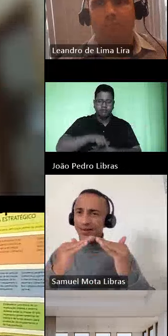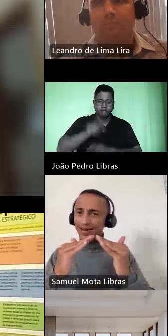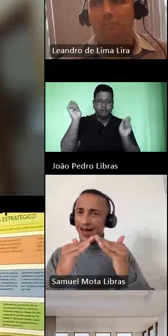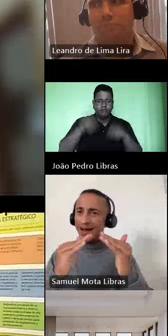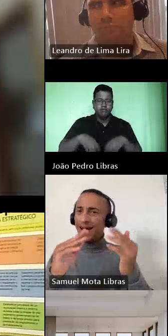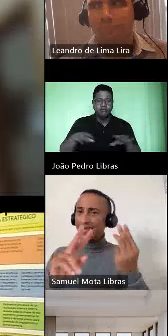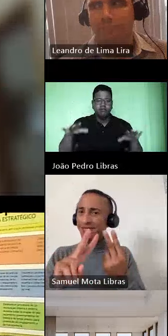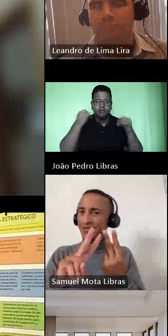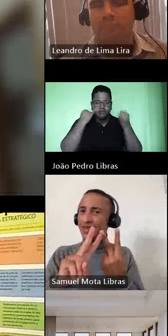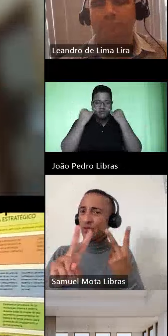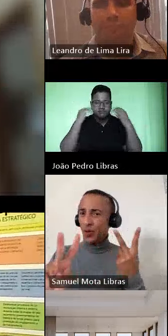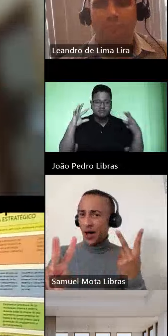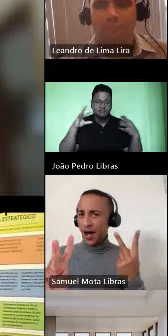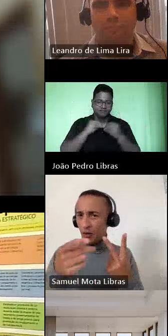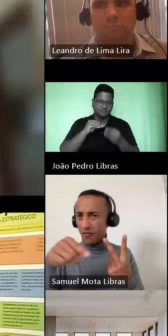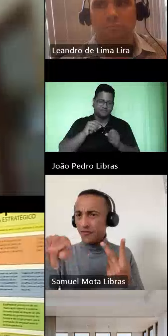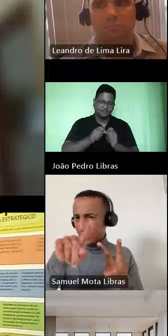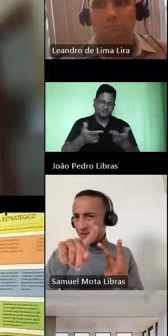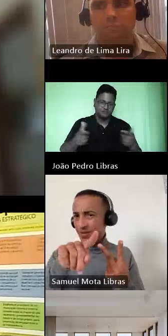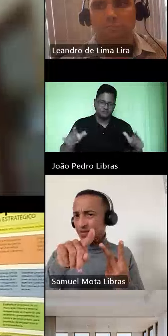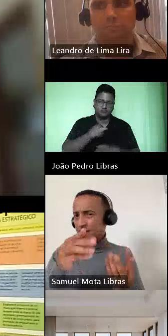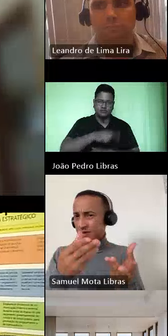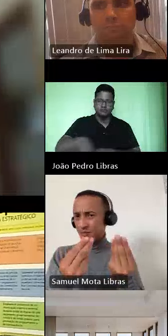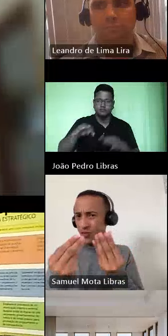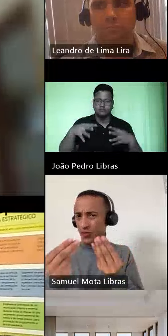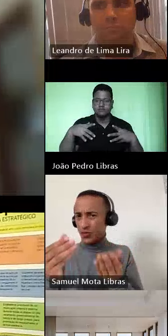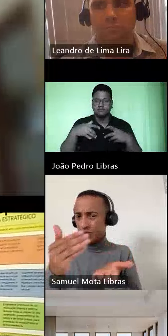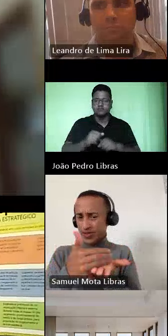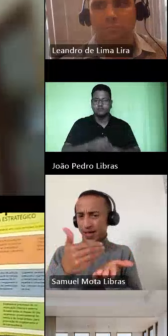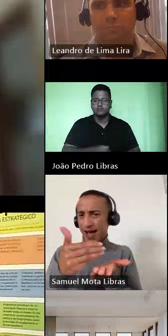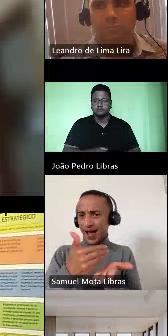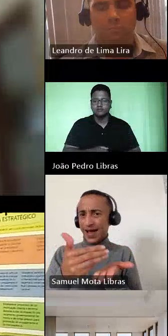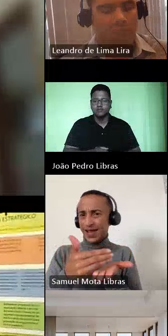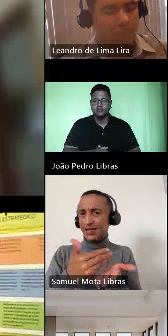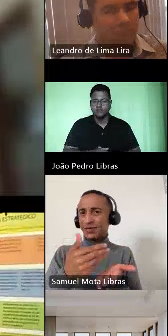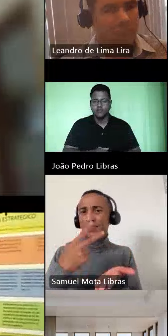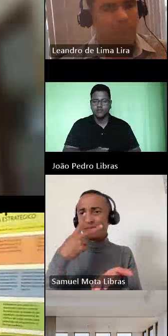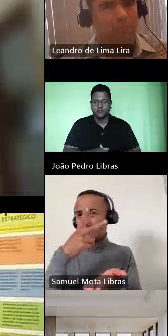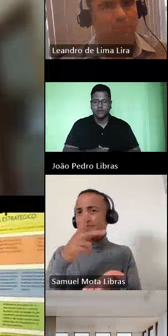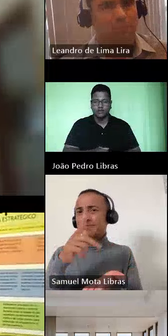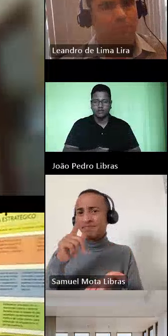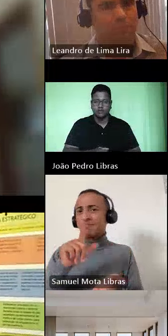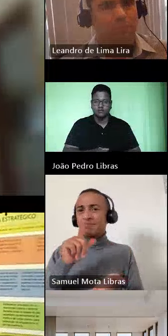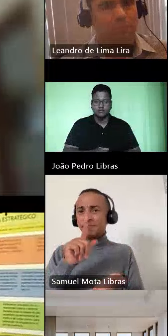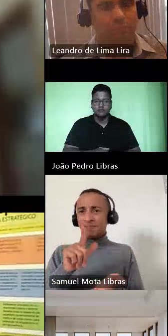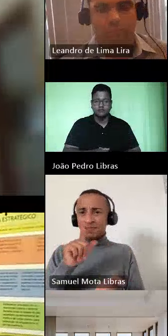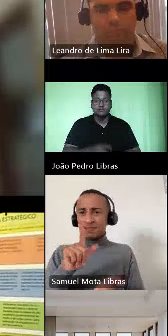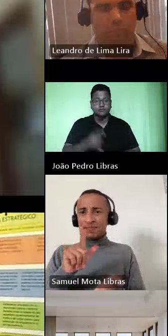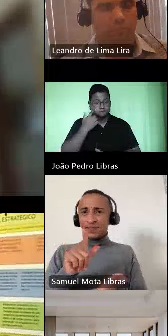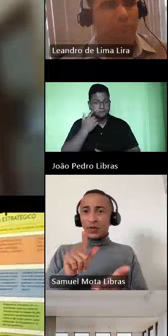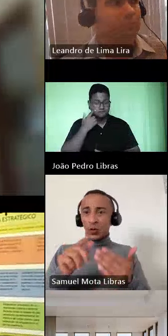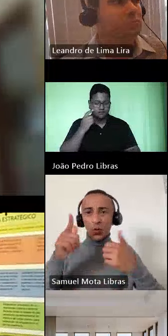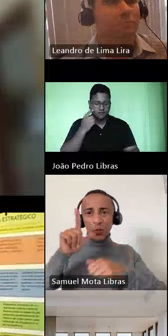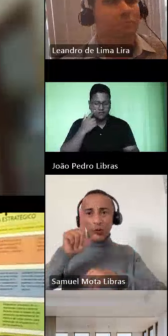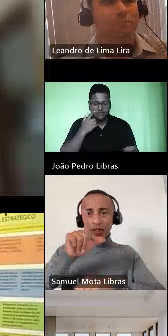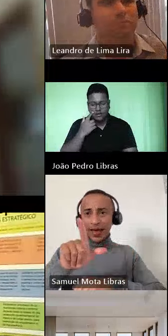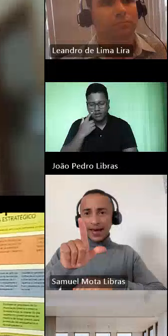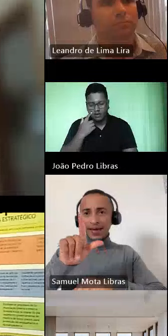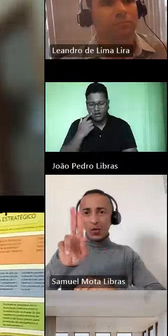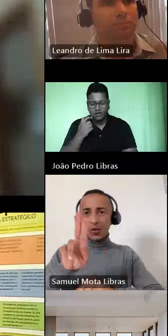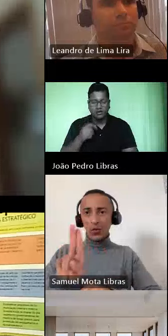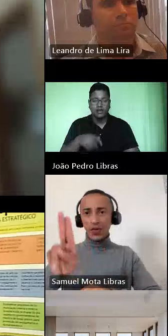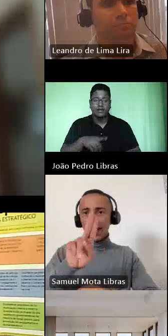de dados muito grande disponíveis para todo mundo acho que a gente consegue a consegue usar a informação passada